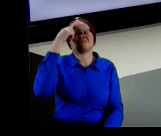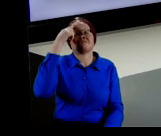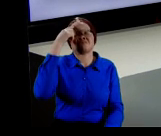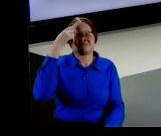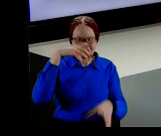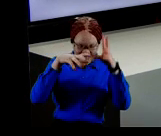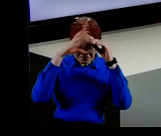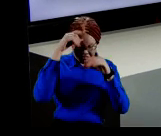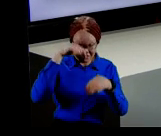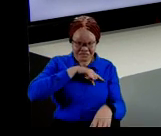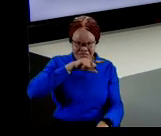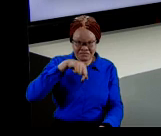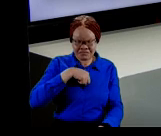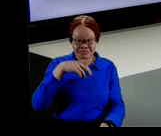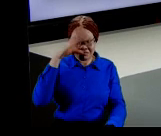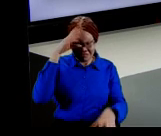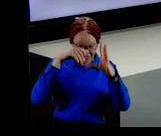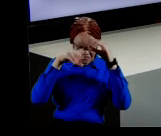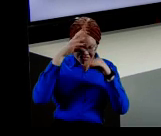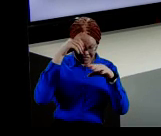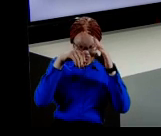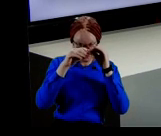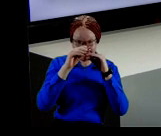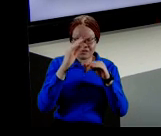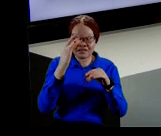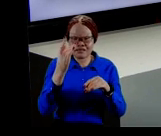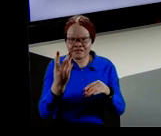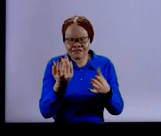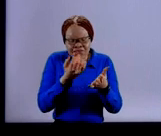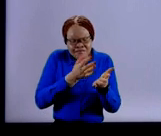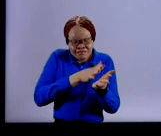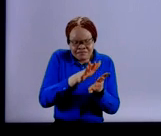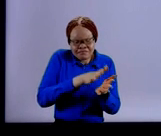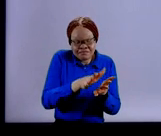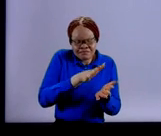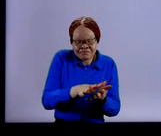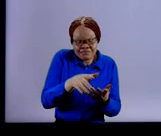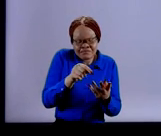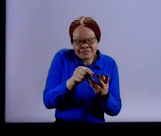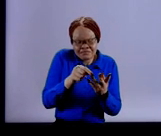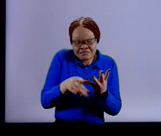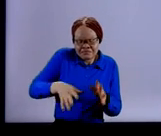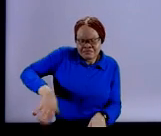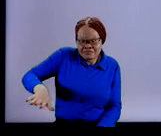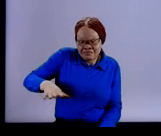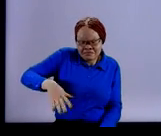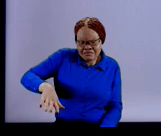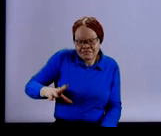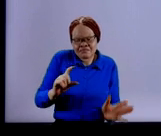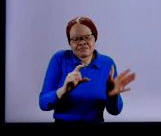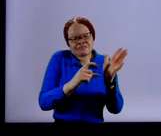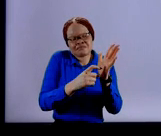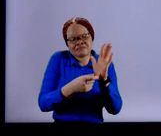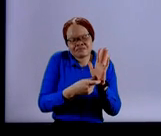recorda este o que aconteceu nós hoje estudamos a descrição de ambientes